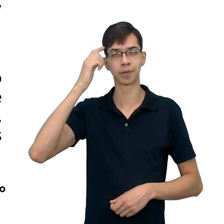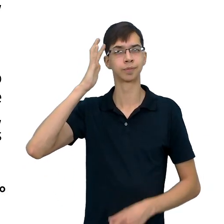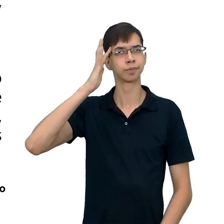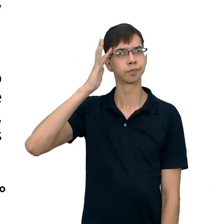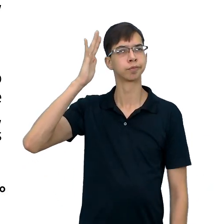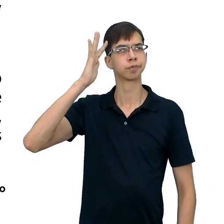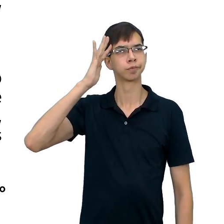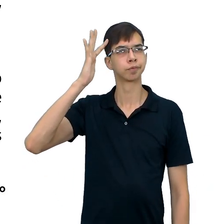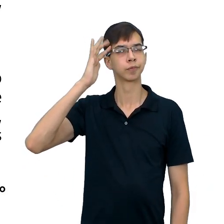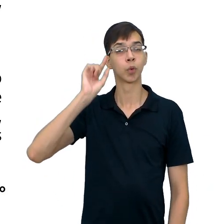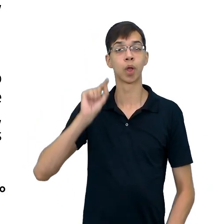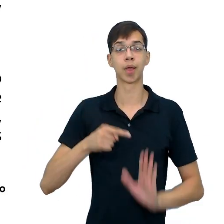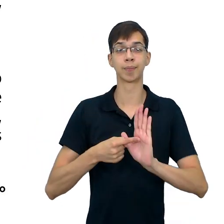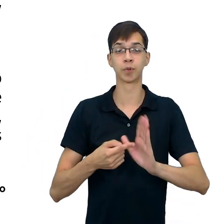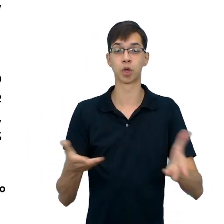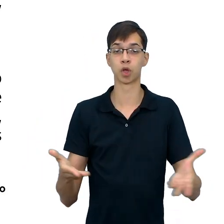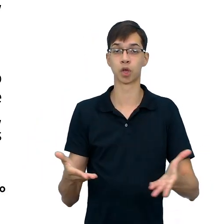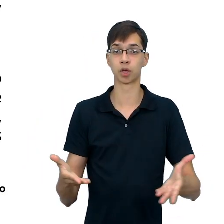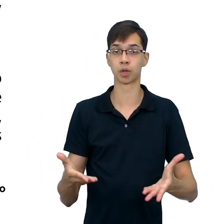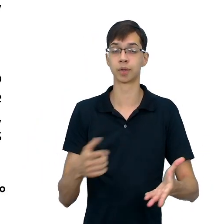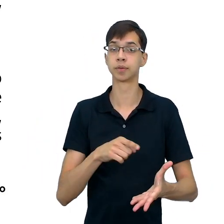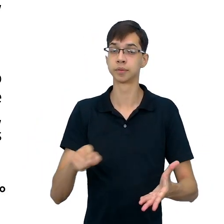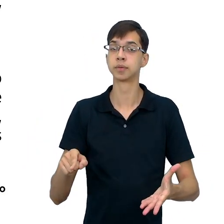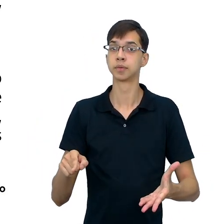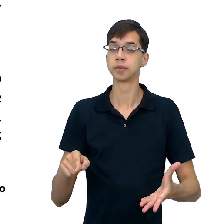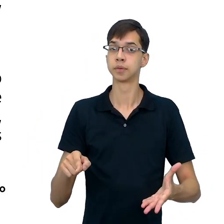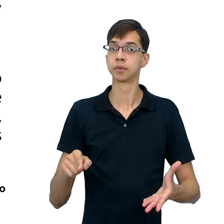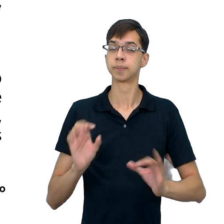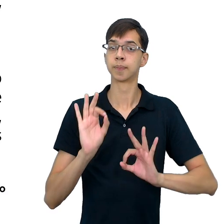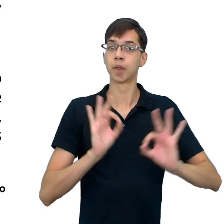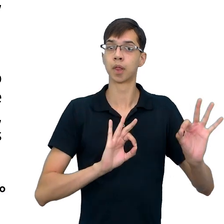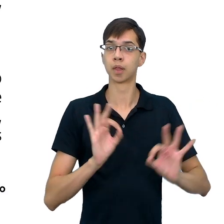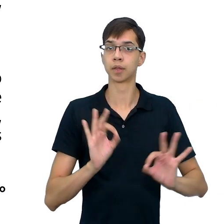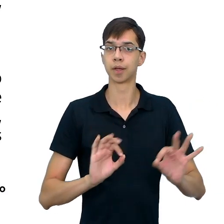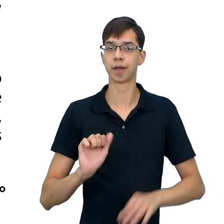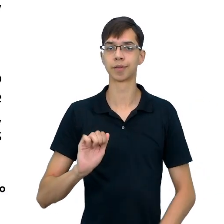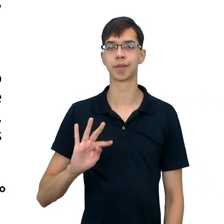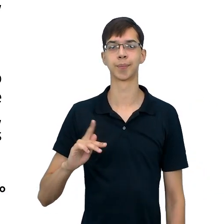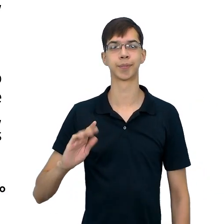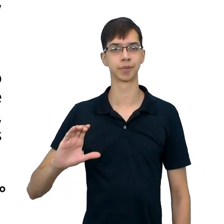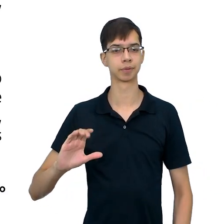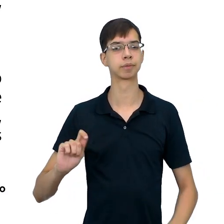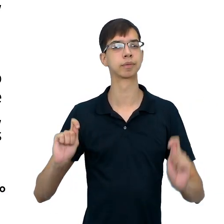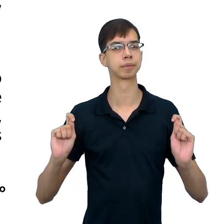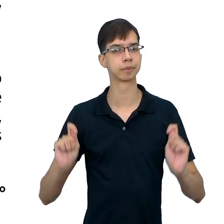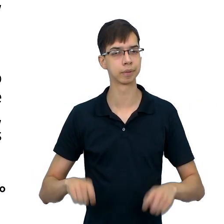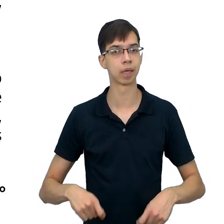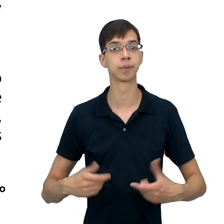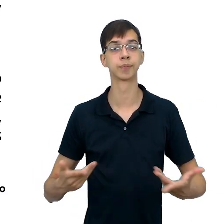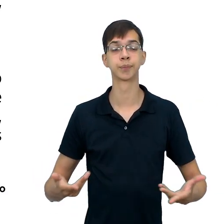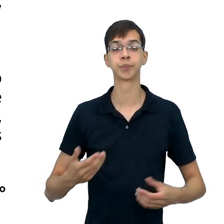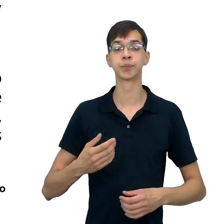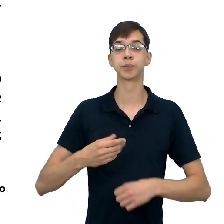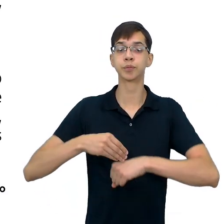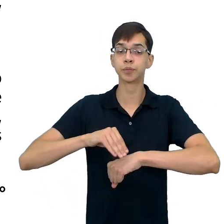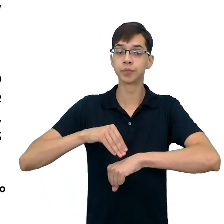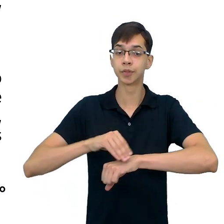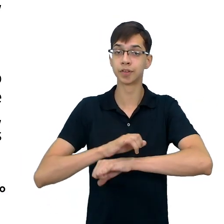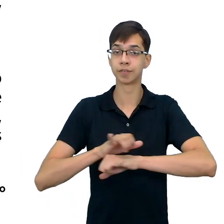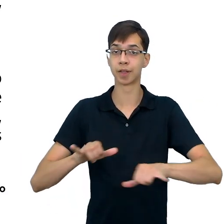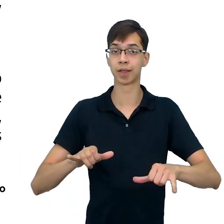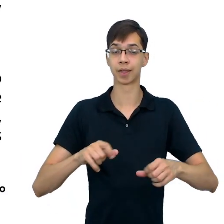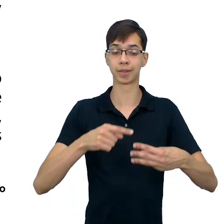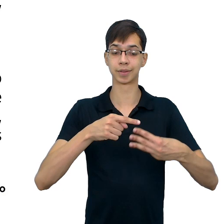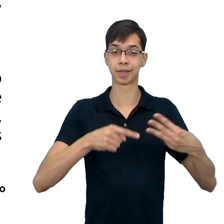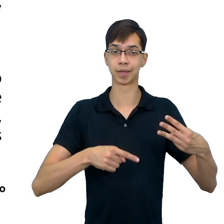ser instrumentos de orientação para o planejamento na TPC. Então, nós sugerimos algumas etapas, né, são 3